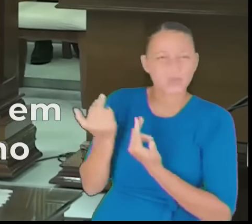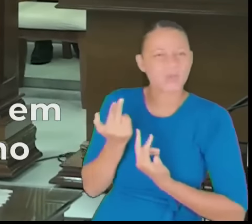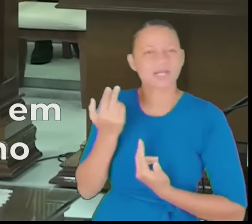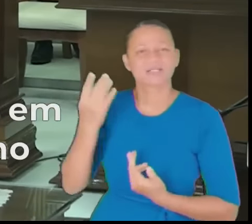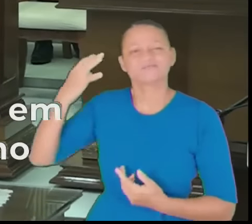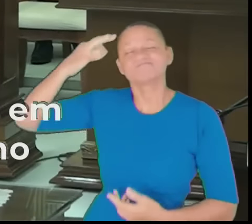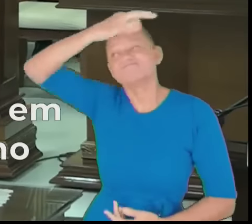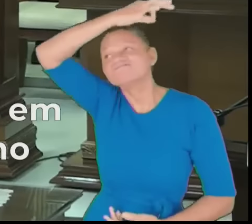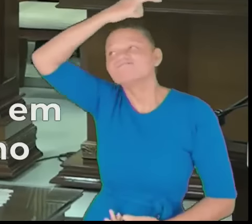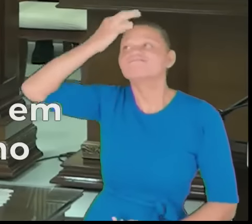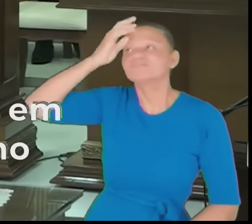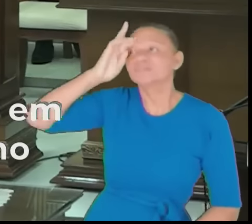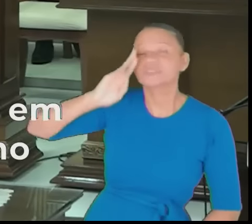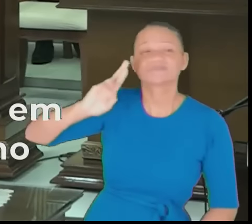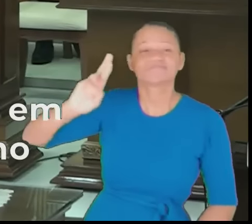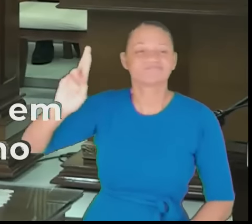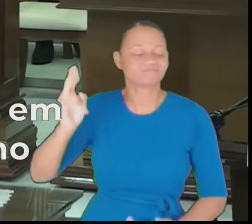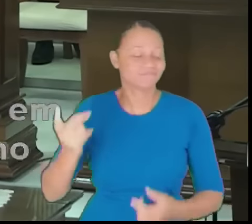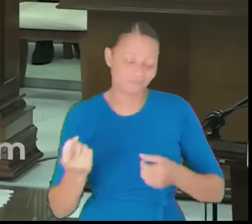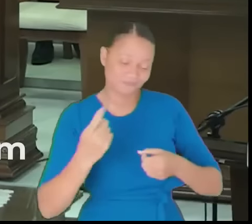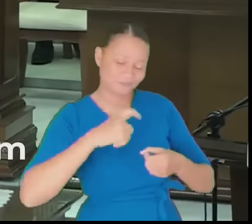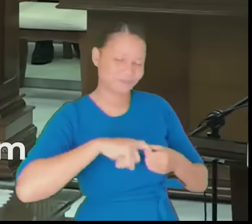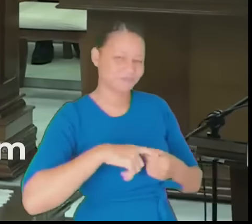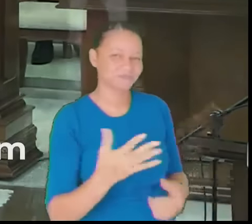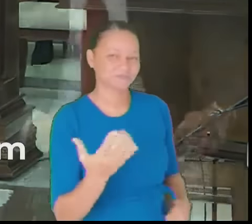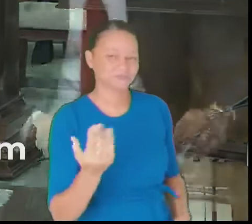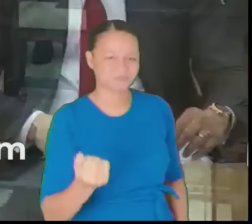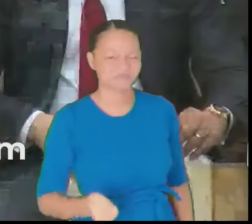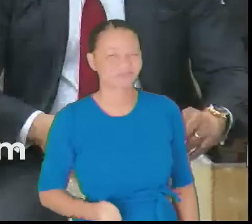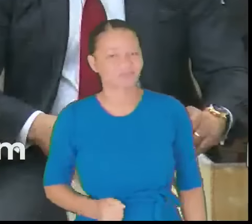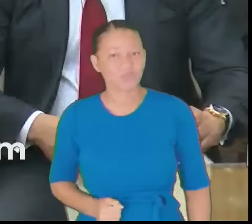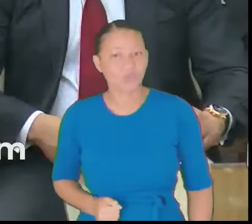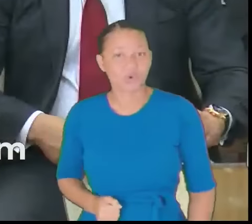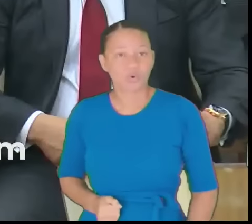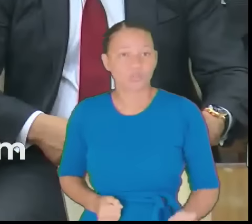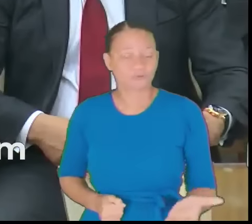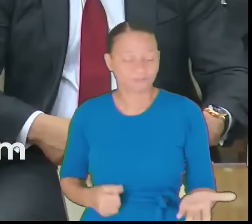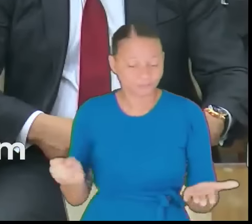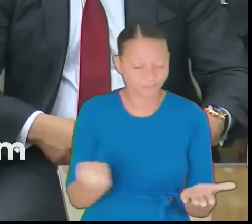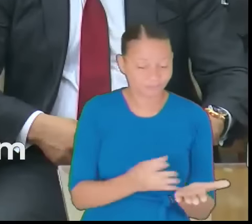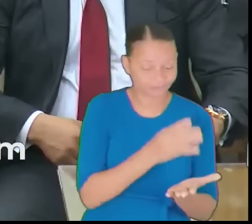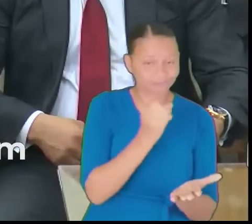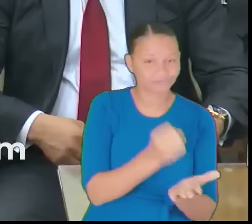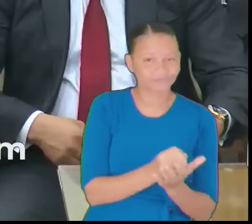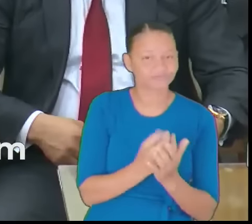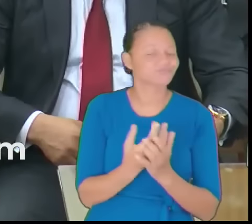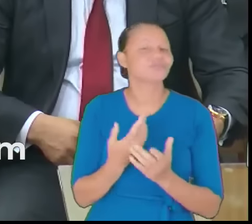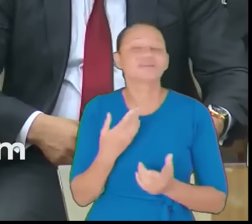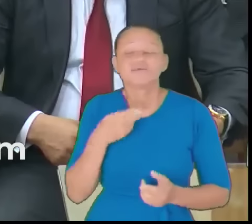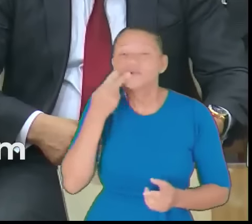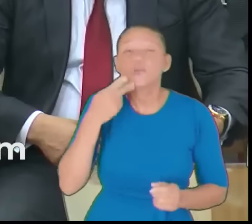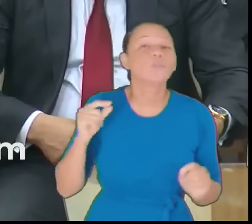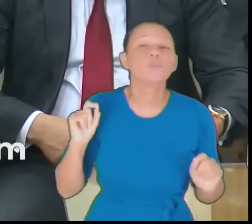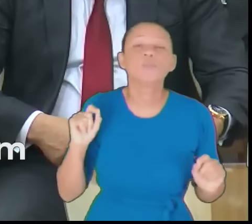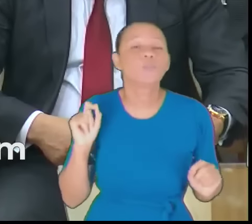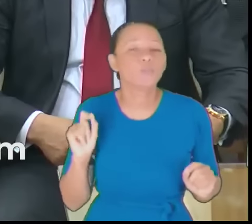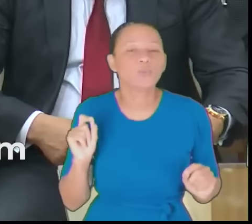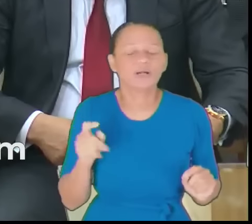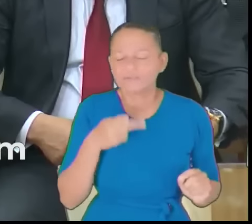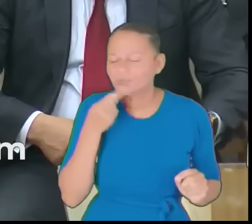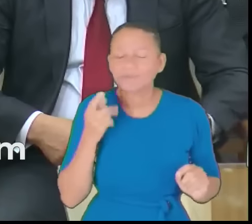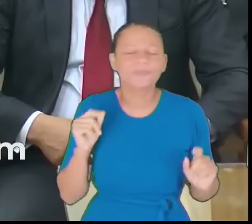do Senhor. Vamos voltar. Mas todos nós, veja só, o Novo Testamento se referindo a quem? Esse texto está